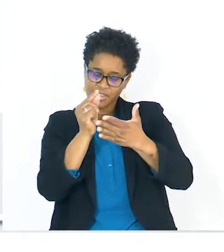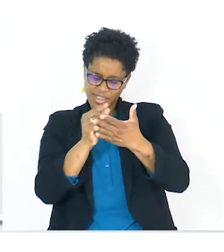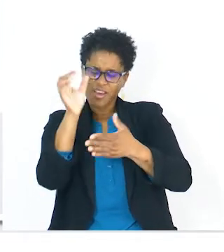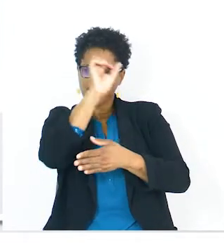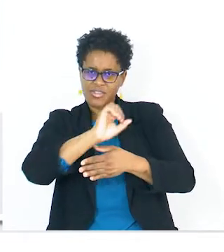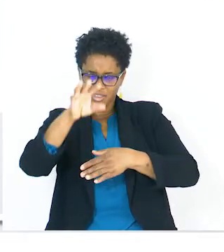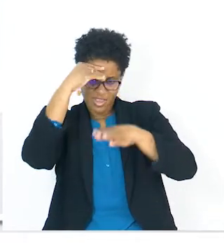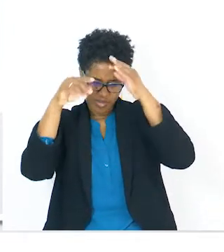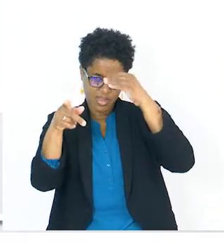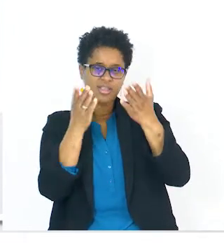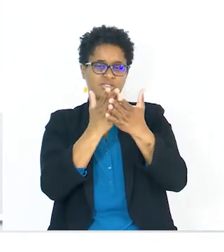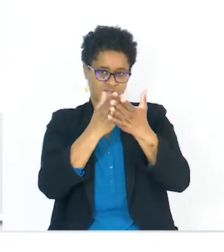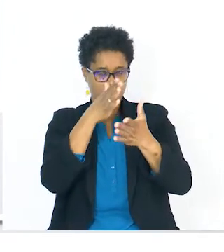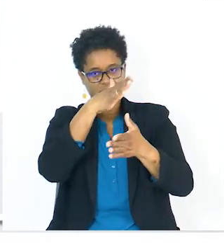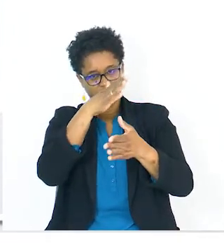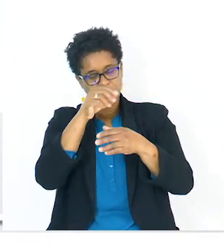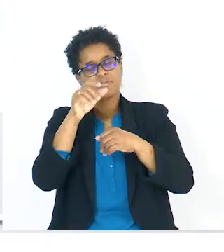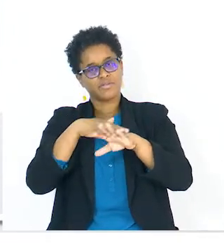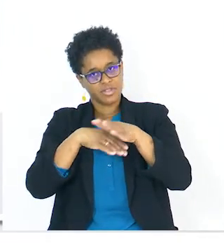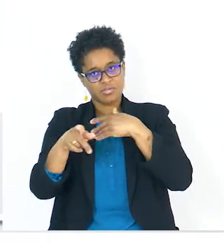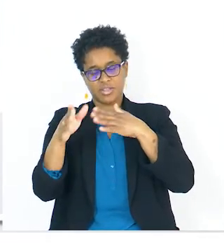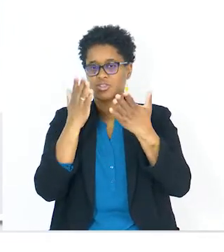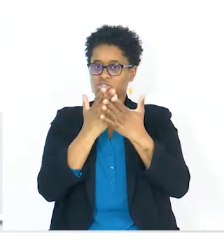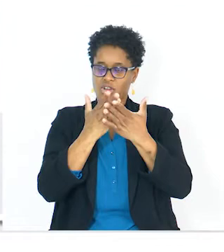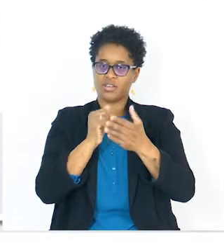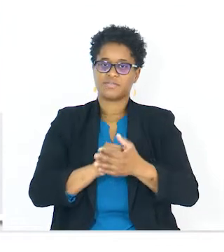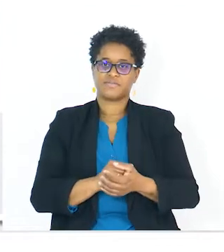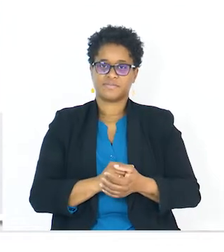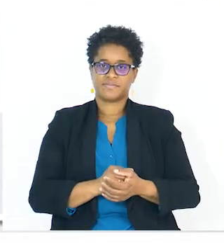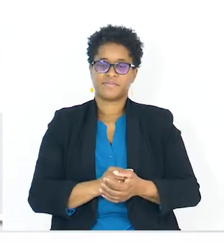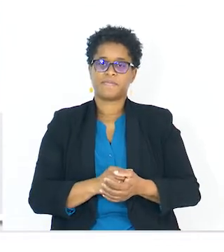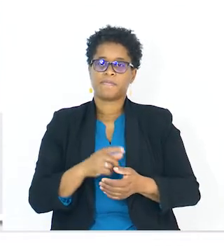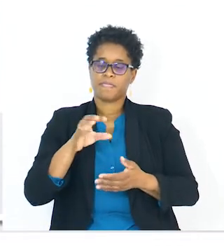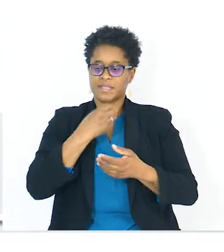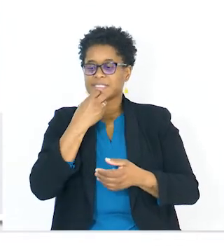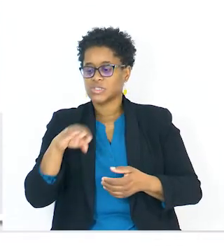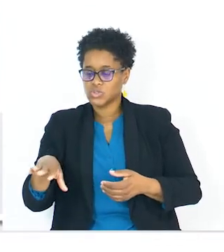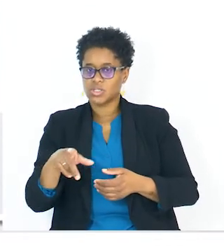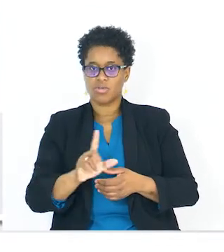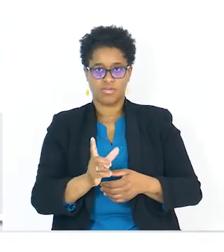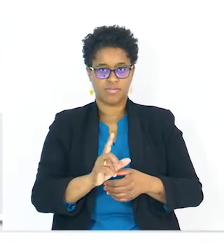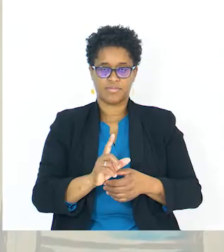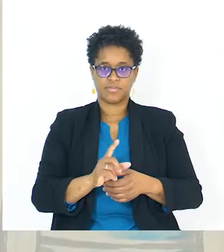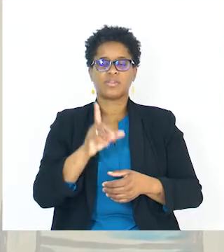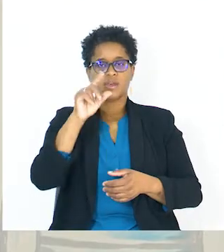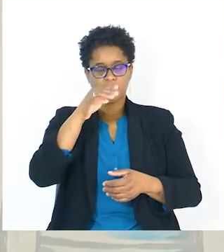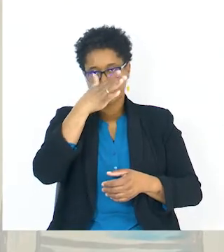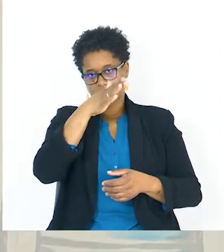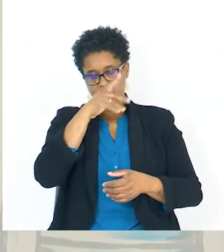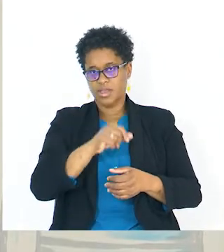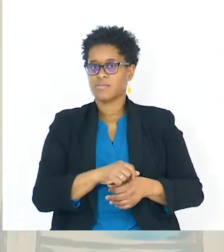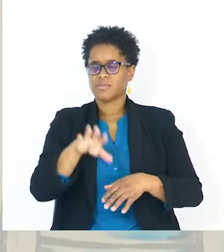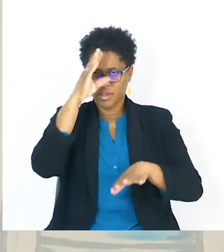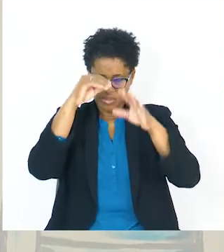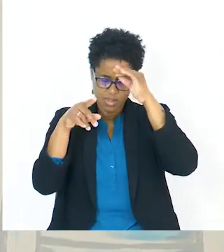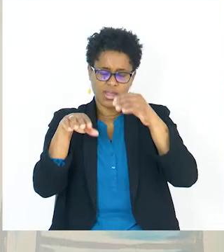Desenhar vocês aprendem na escola, é uma atividade que nós praticamos na escola. E não deitar o lixo no chão. É uma atividade